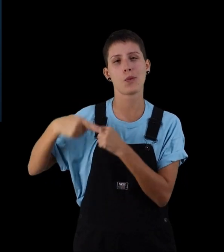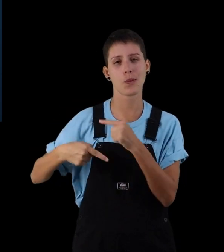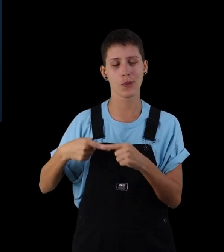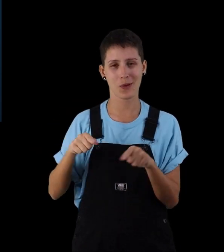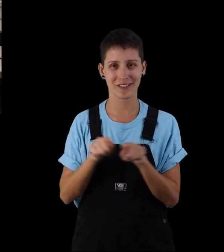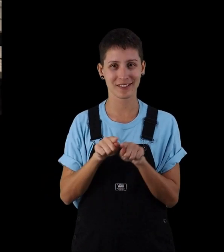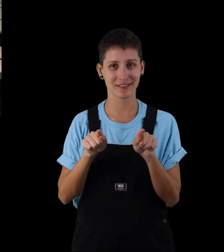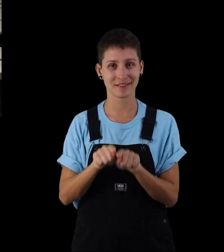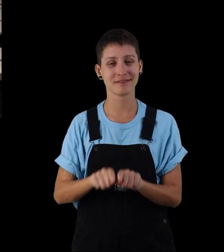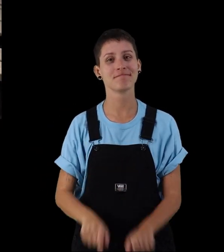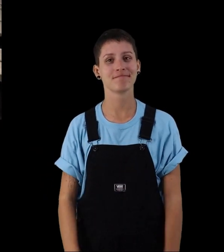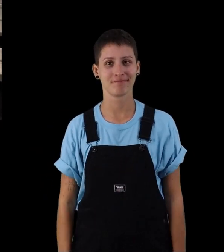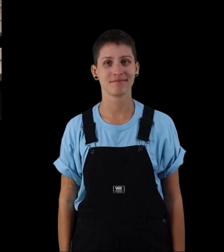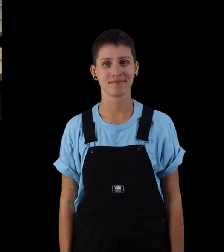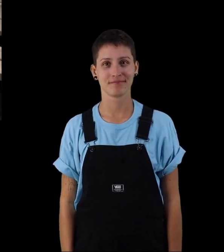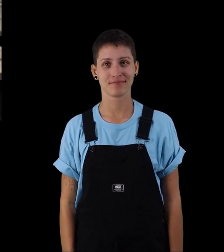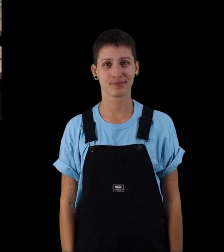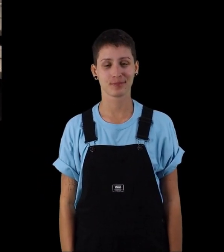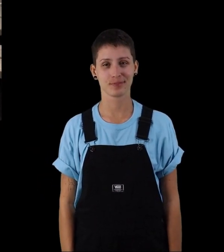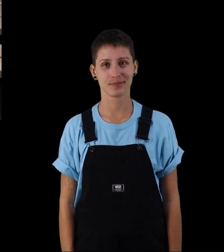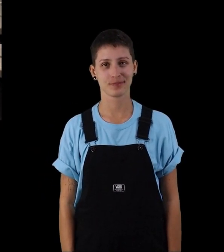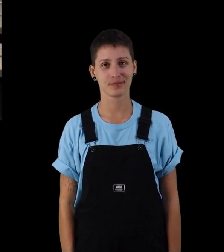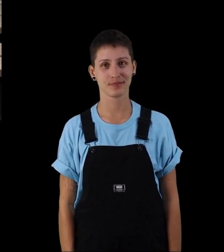palavra herança. Mãos de Márcio tocam o vibrafone.